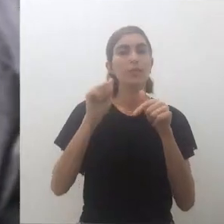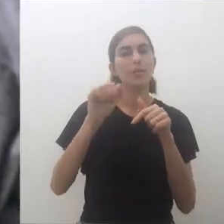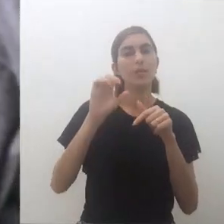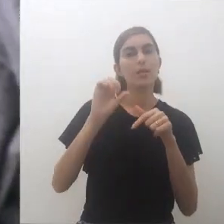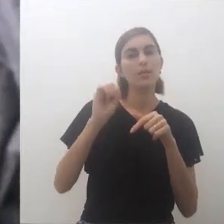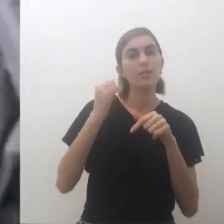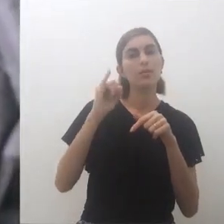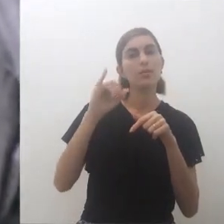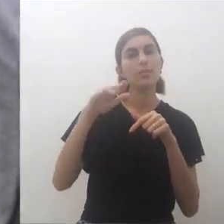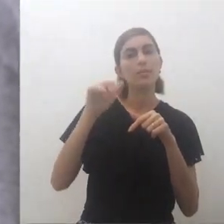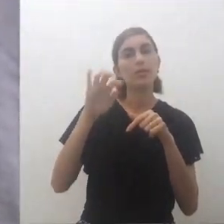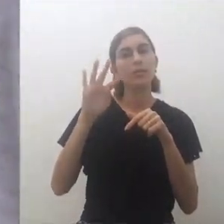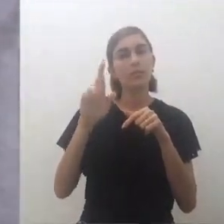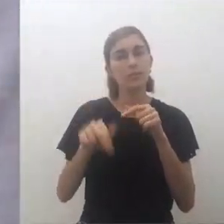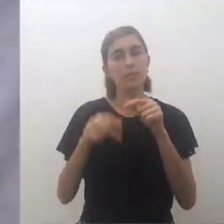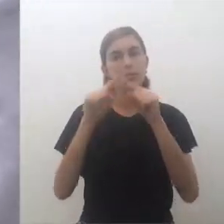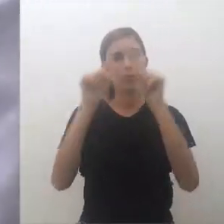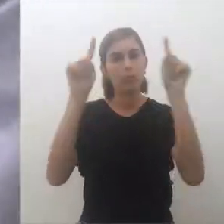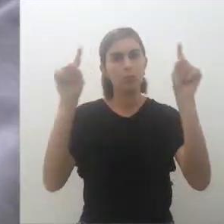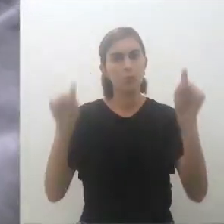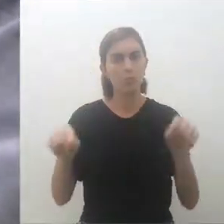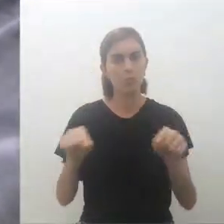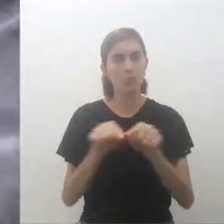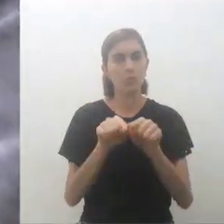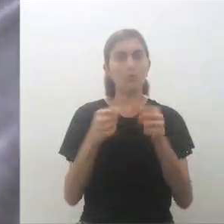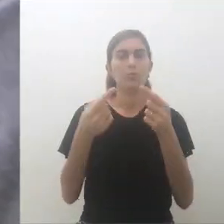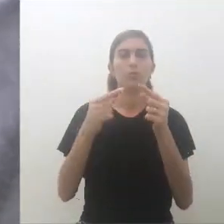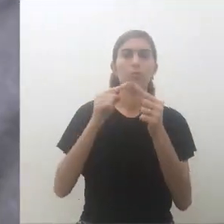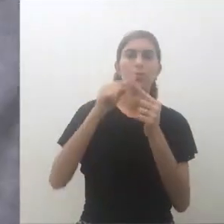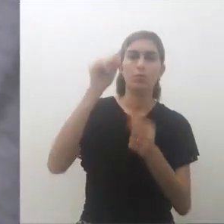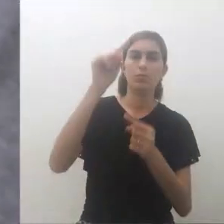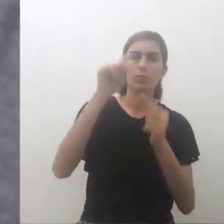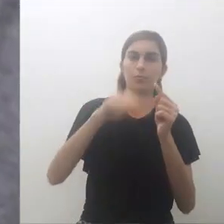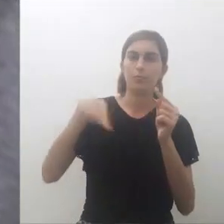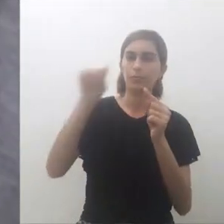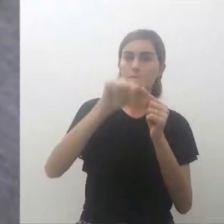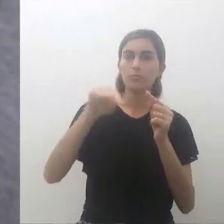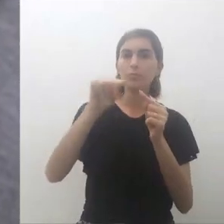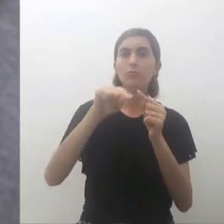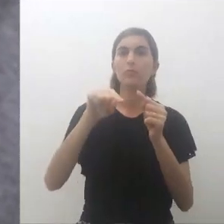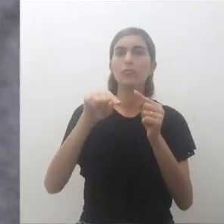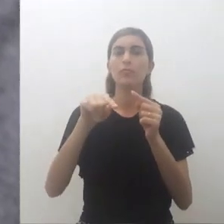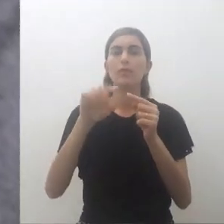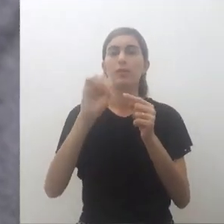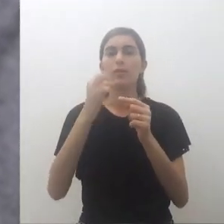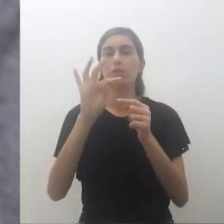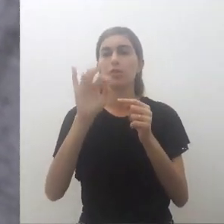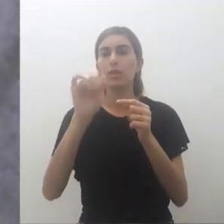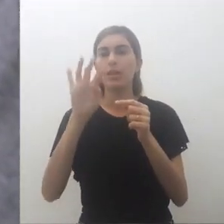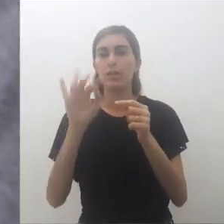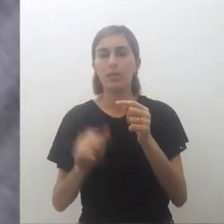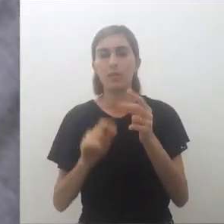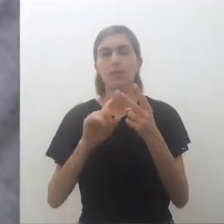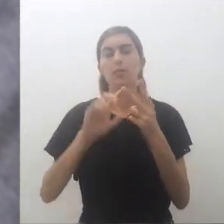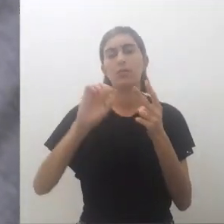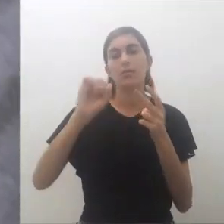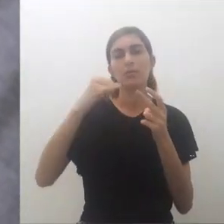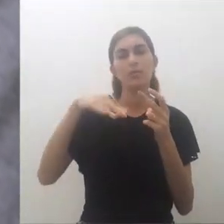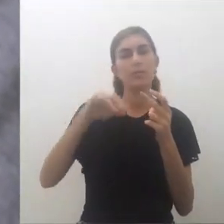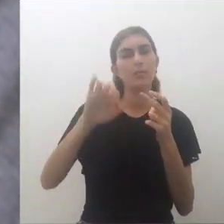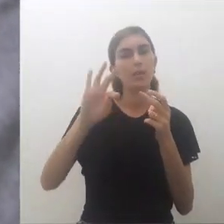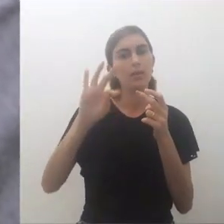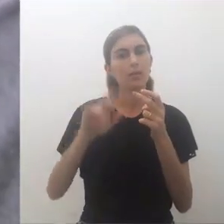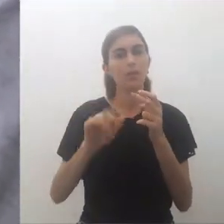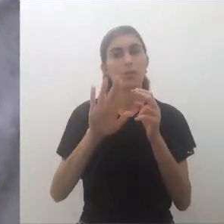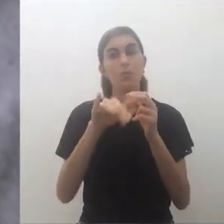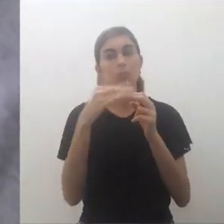assimetria e a simetria. Então, essa composição aqui ela é estática e simétrica, onde os elementos de um